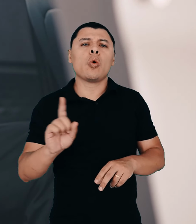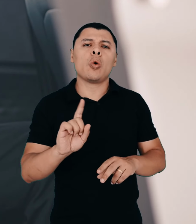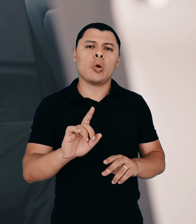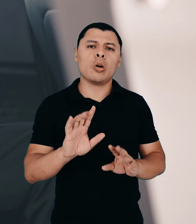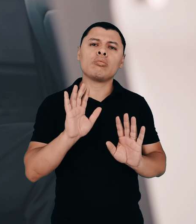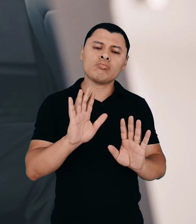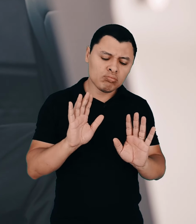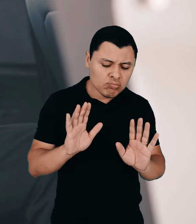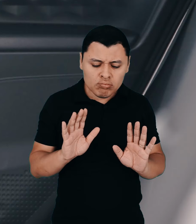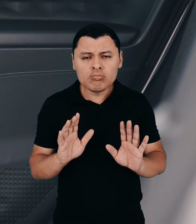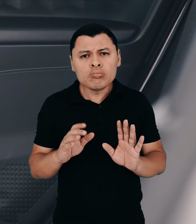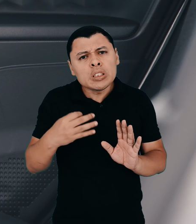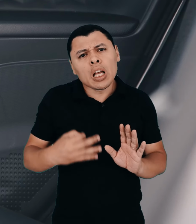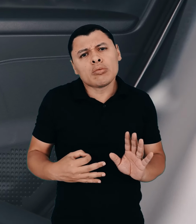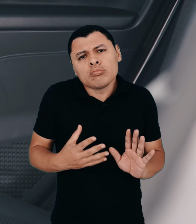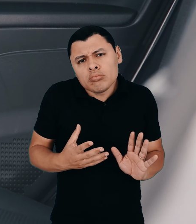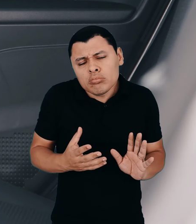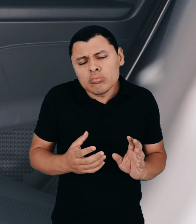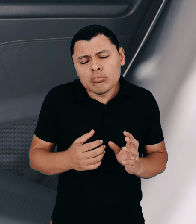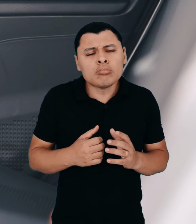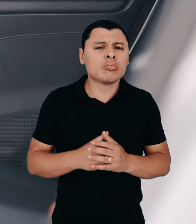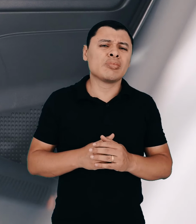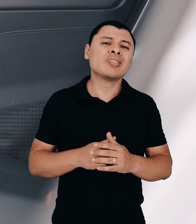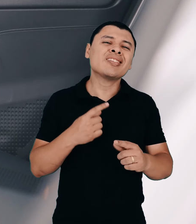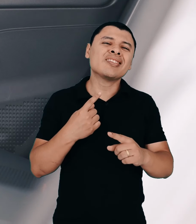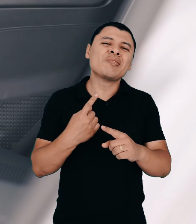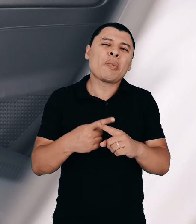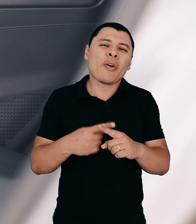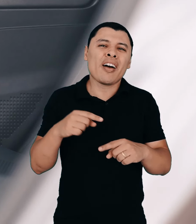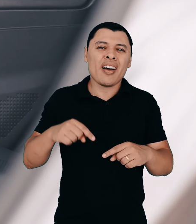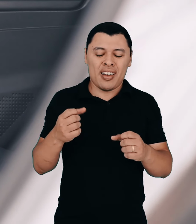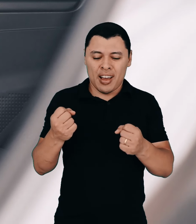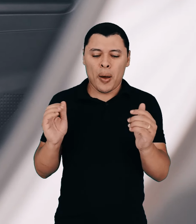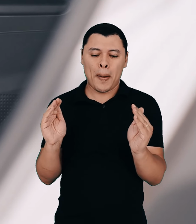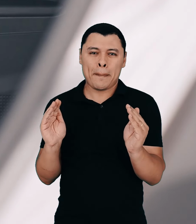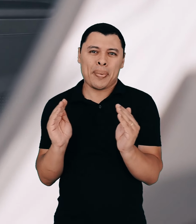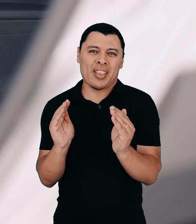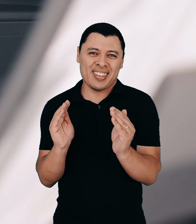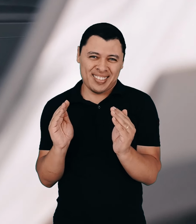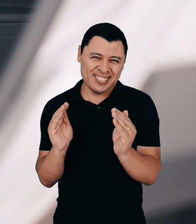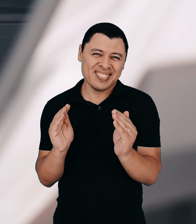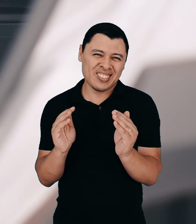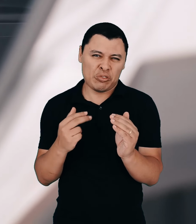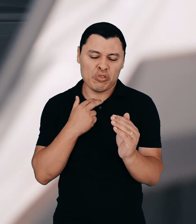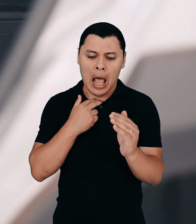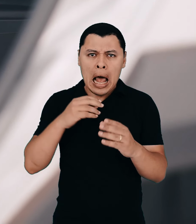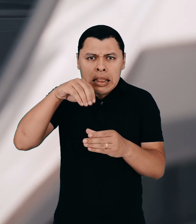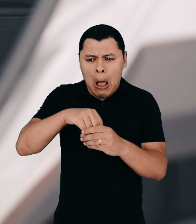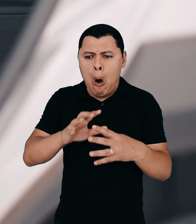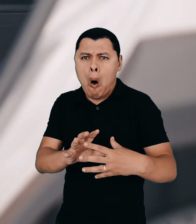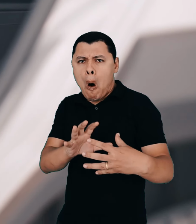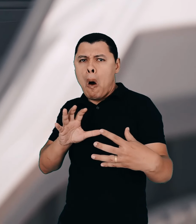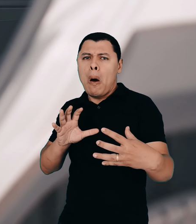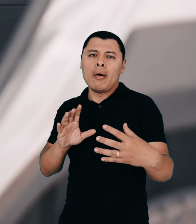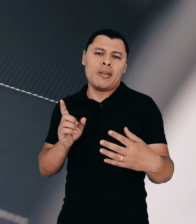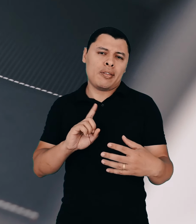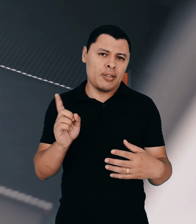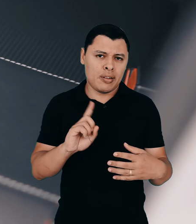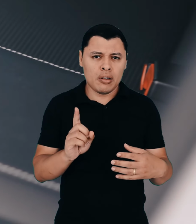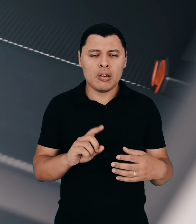surpreende, mas é correto. E vai lembrar, né? A gente tem um veículo que é um pouco mais curto, um pouco mais compacto, tem as suas vantagens em termos de manobras e tudo